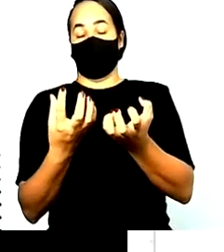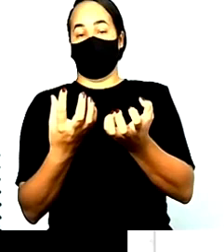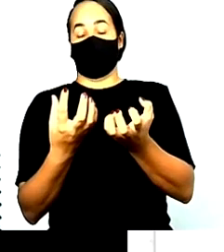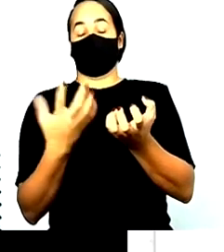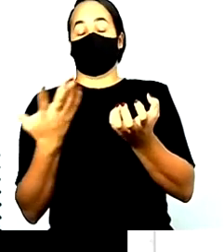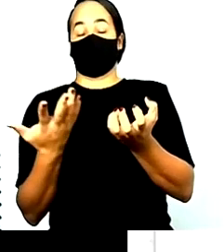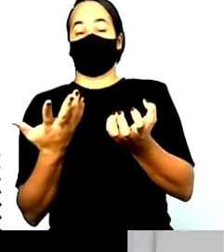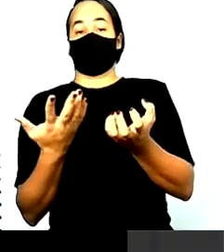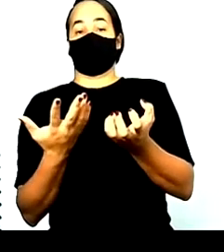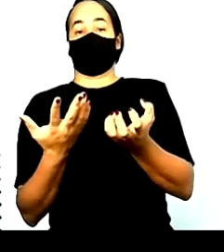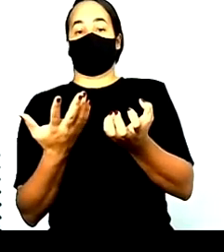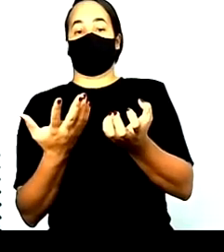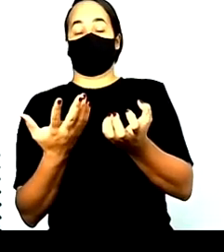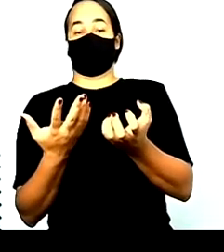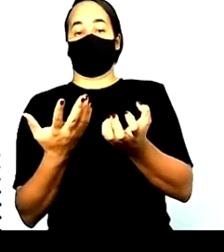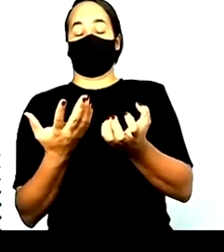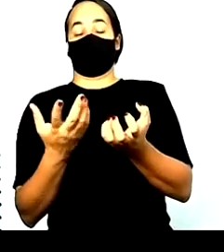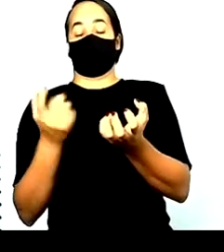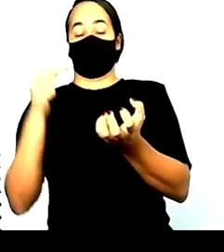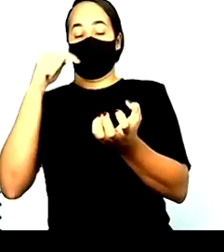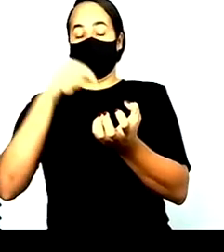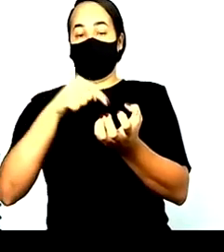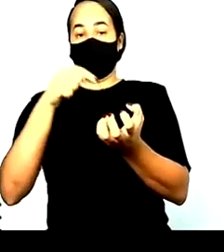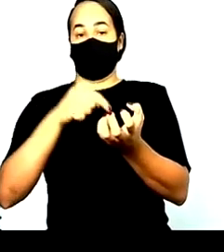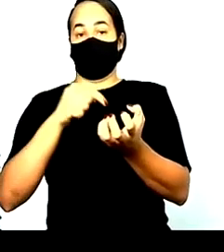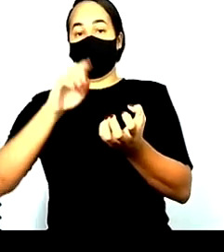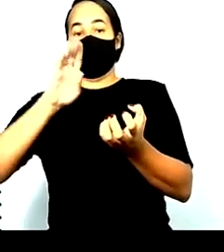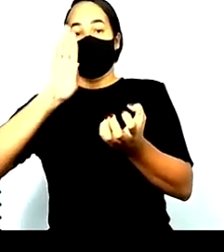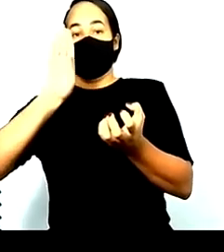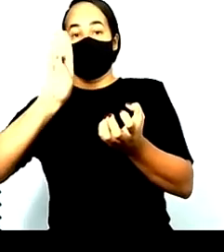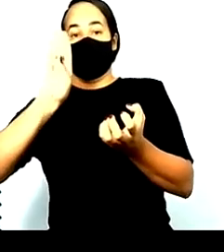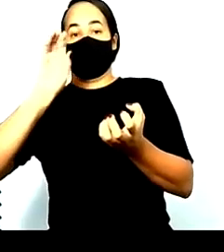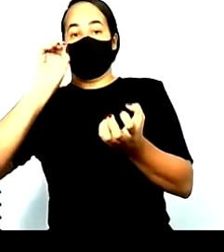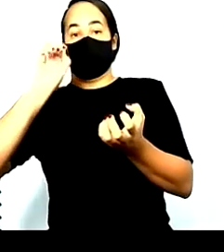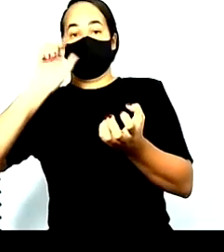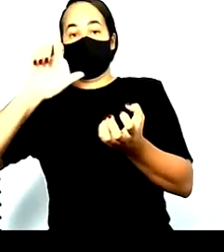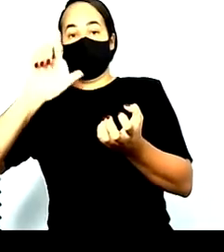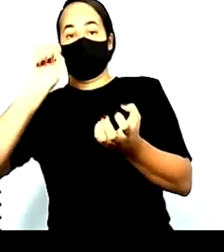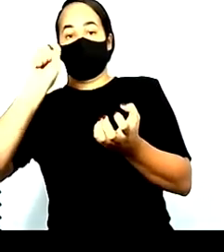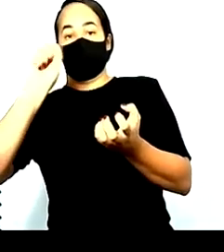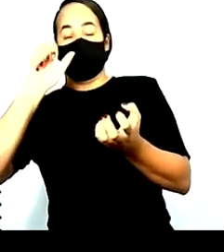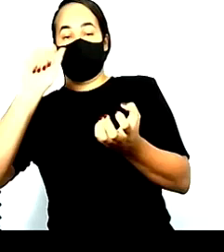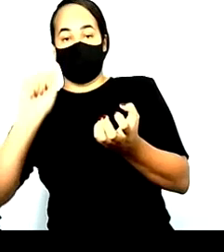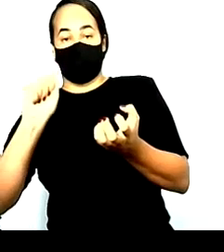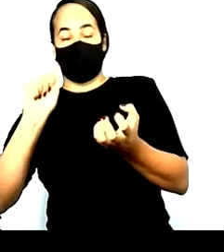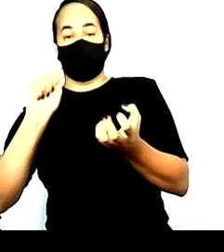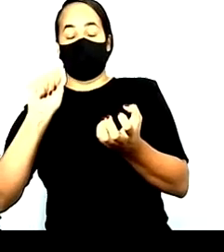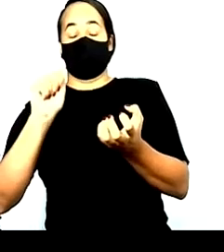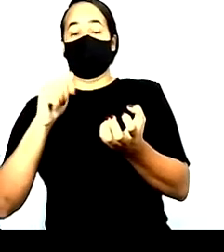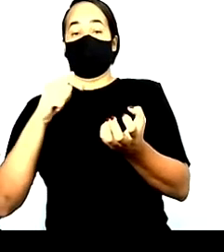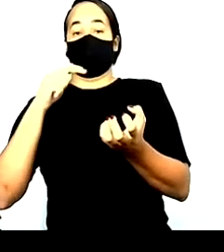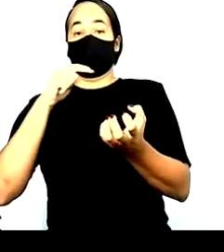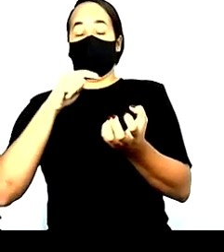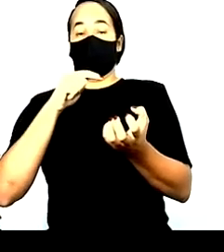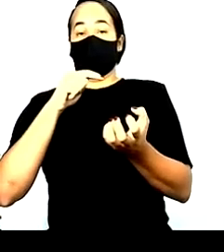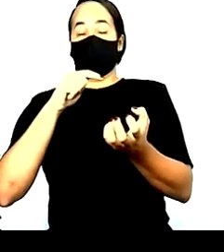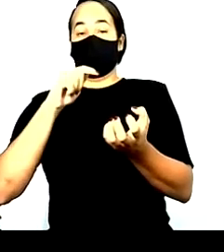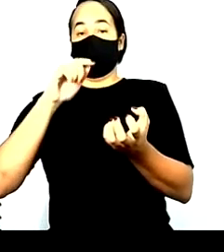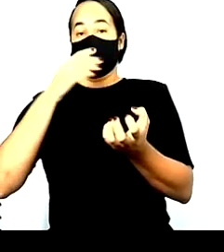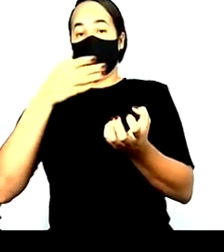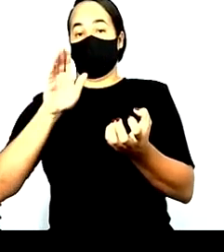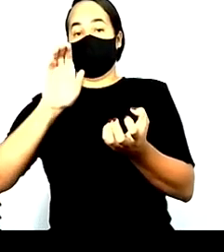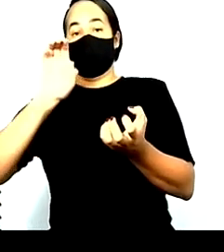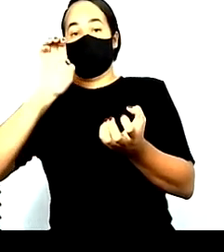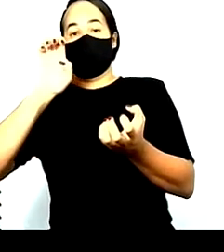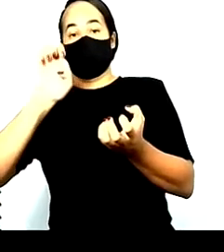estão situadas na bolsa escrotal. Nos testículos são produzidos os espermatozoides, ou seja, os